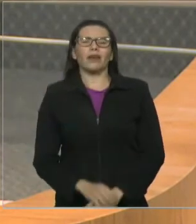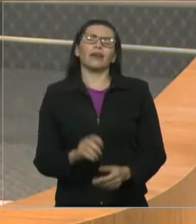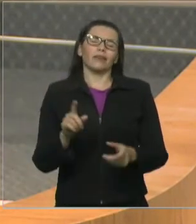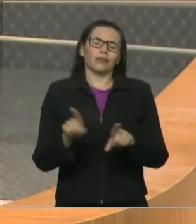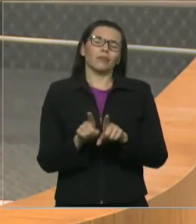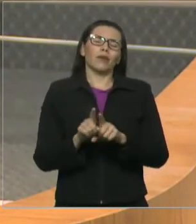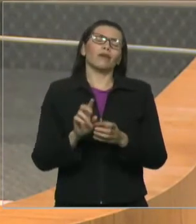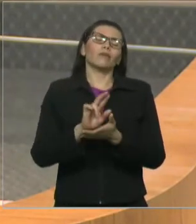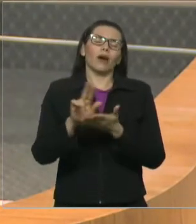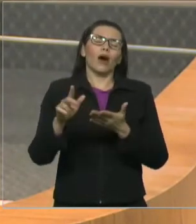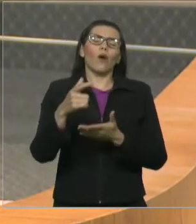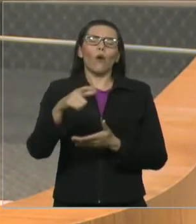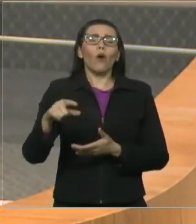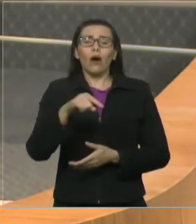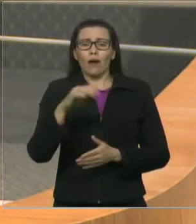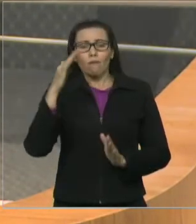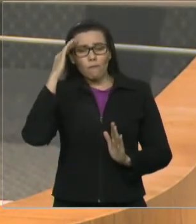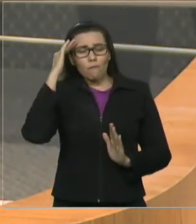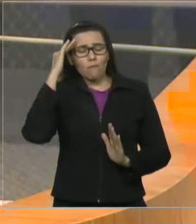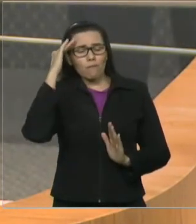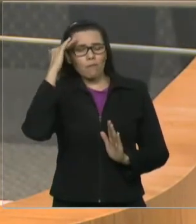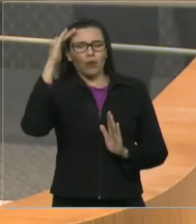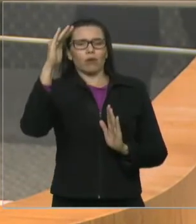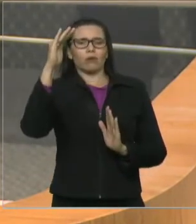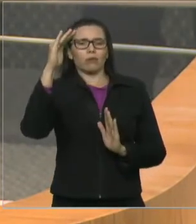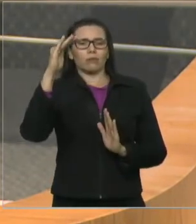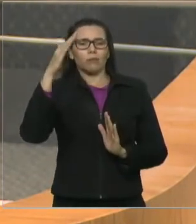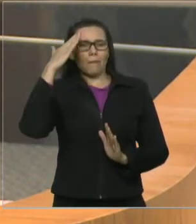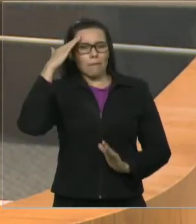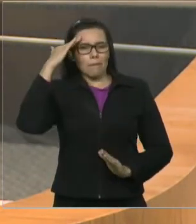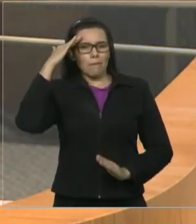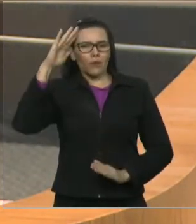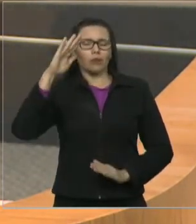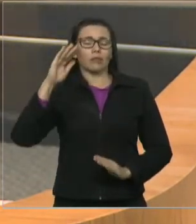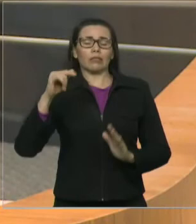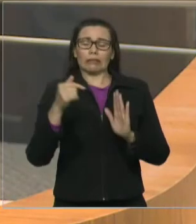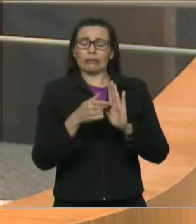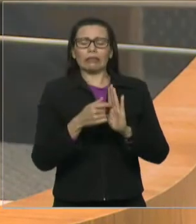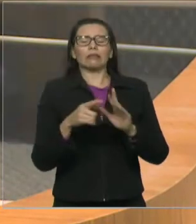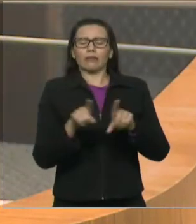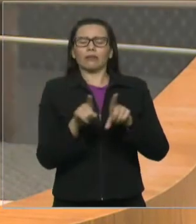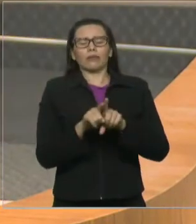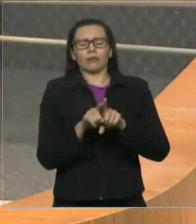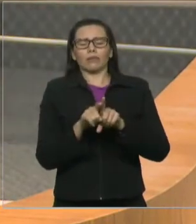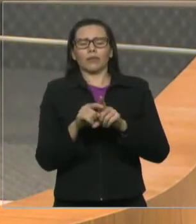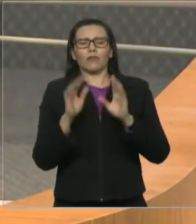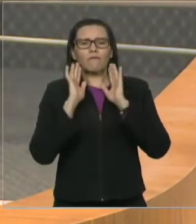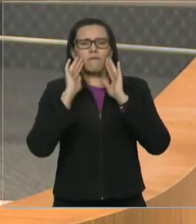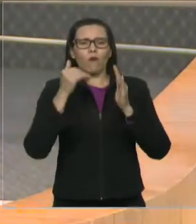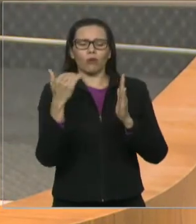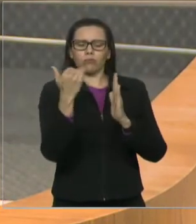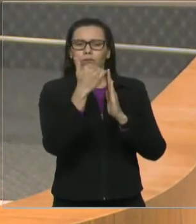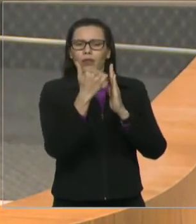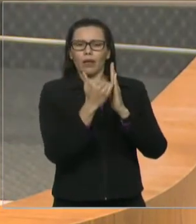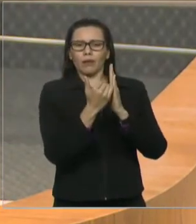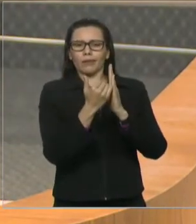tempo todo, ser lembrado disso. Mas, enquanto isso, façamos o nosso papel aqui, enquanto